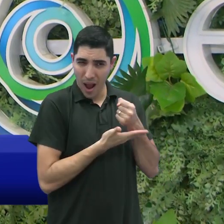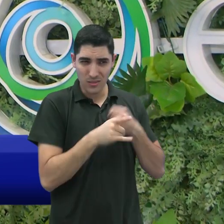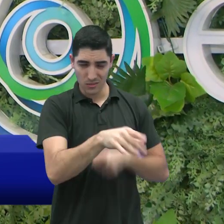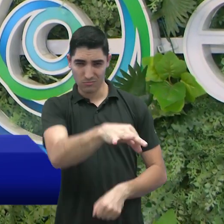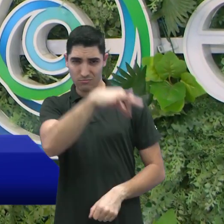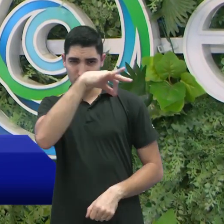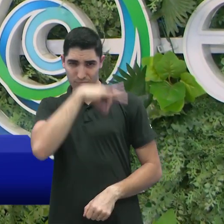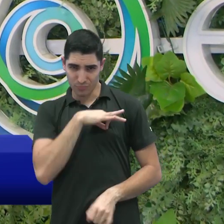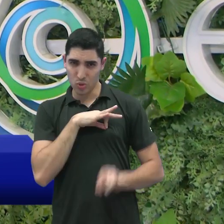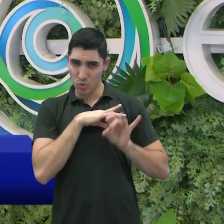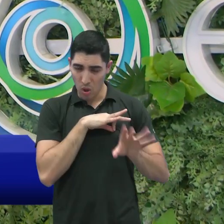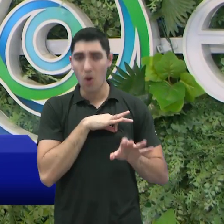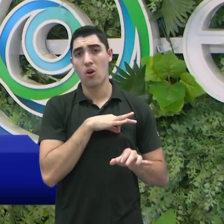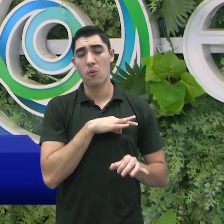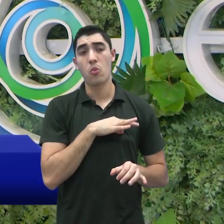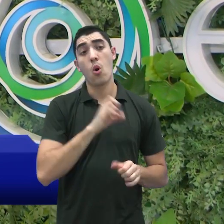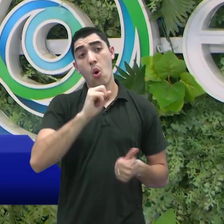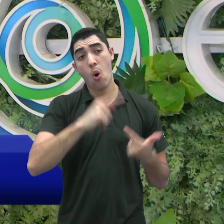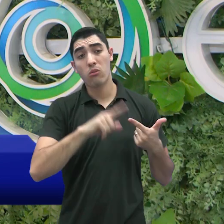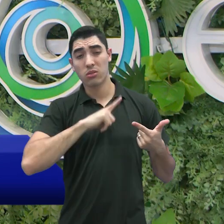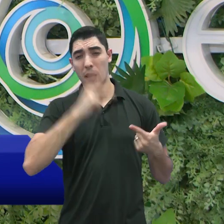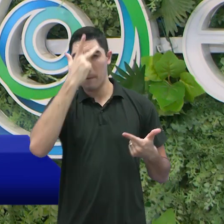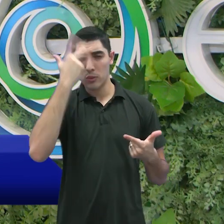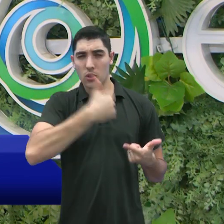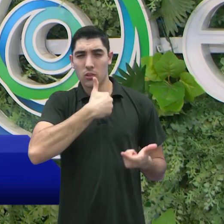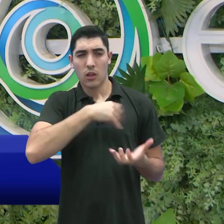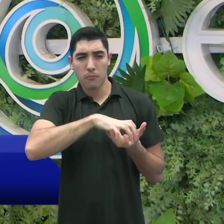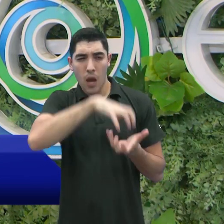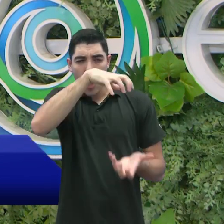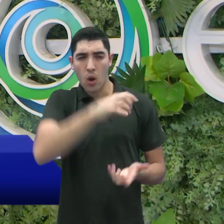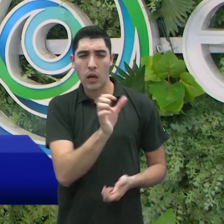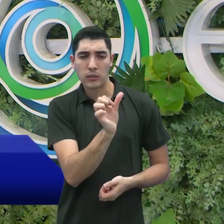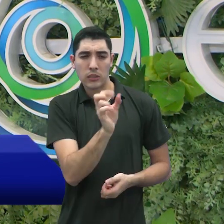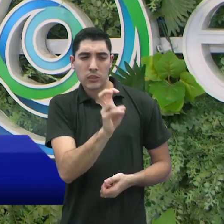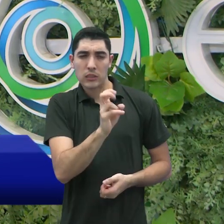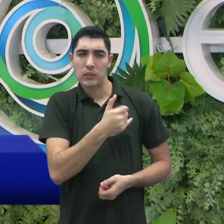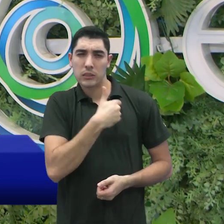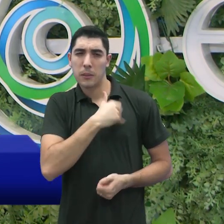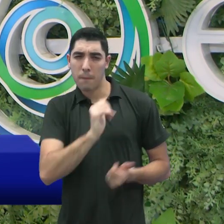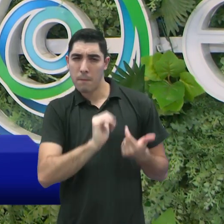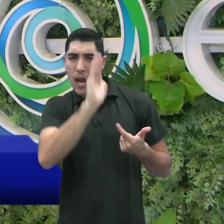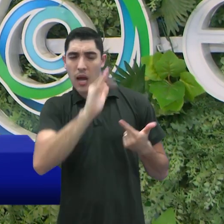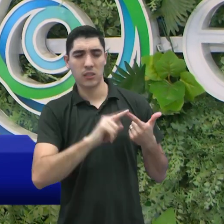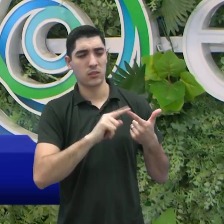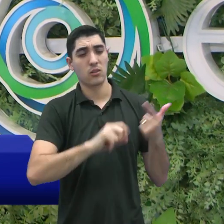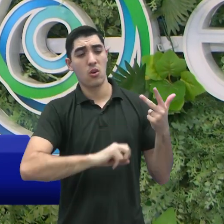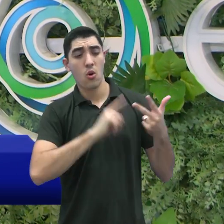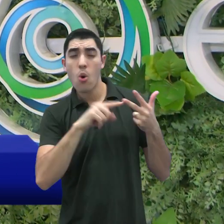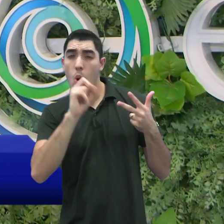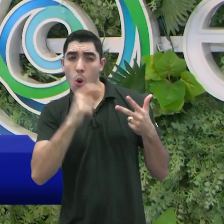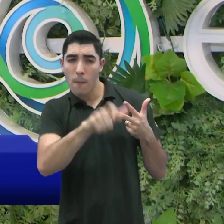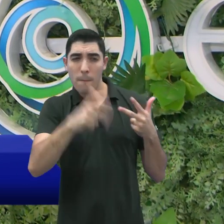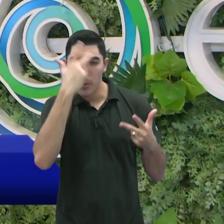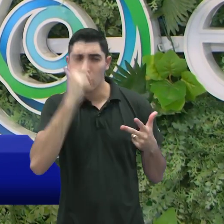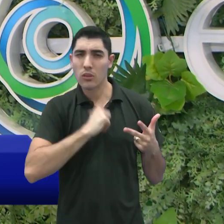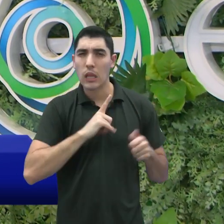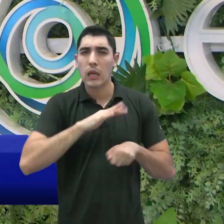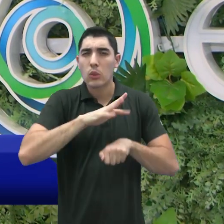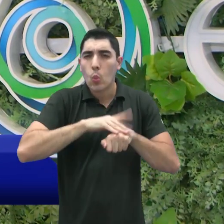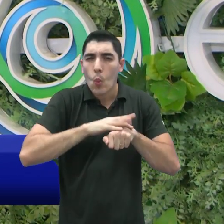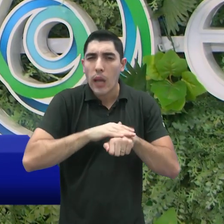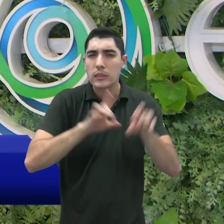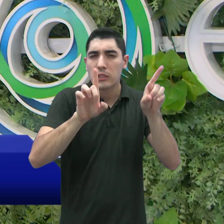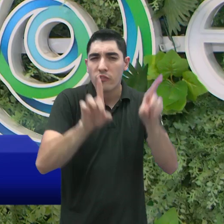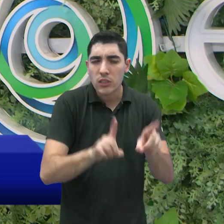o cliente que ele tenha idosos com mais de 65 anos ou com prestadores de doenças, eles